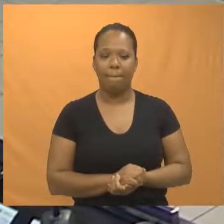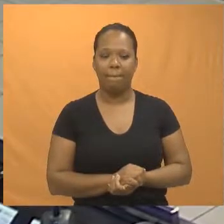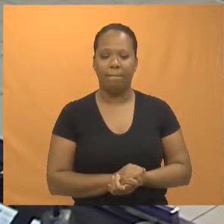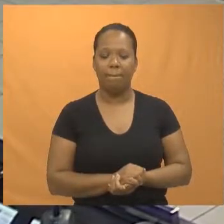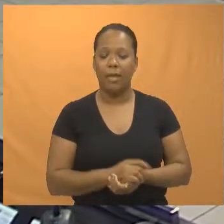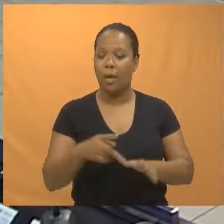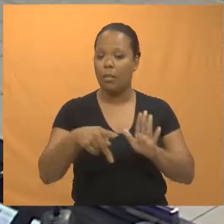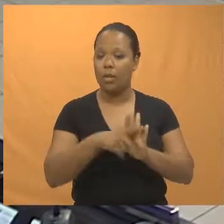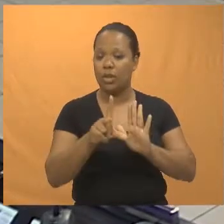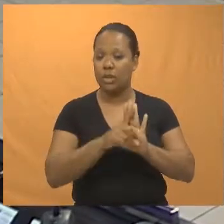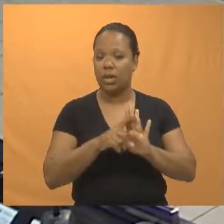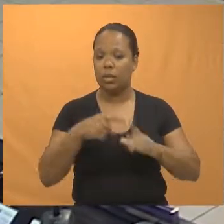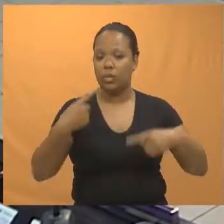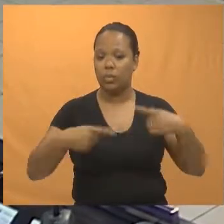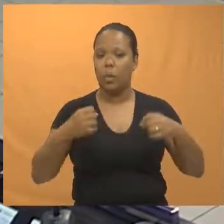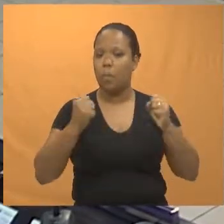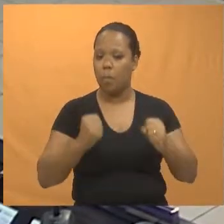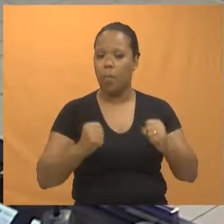O projeto continua em discussão.